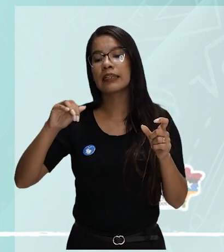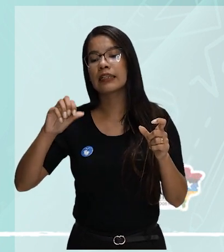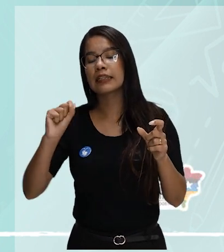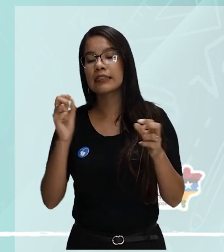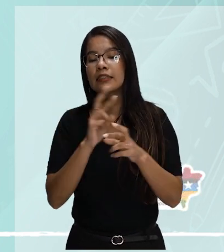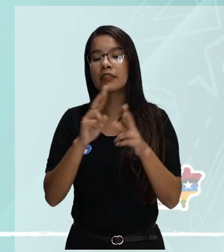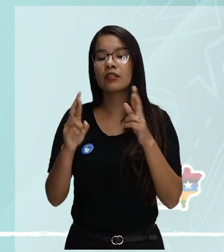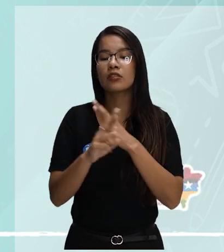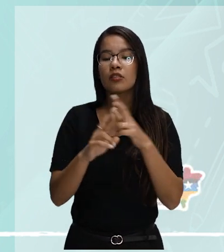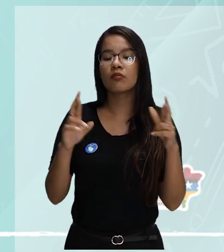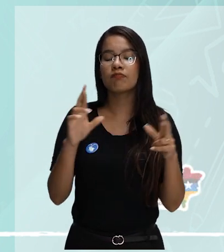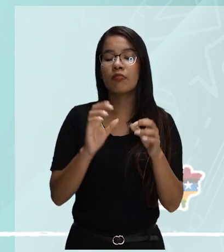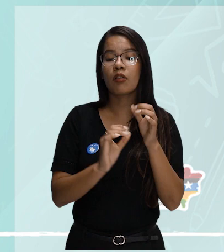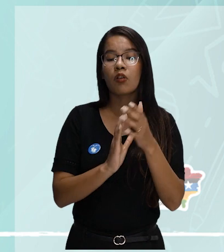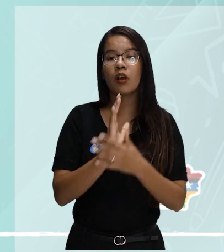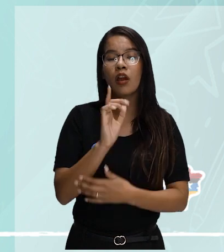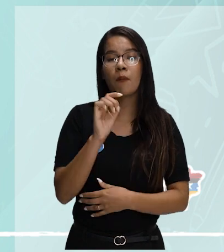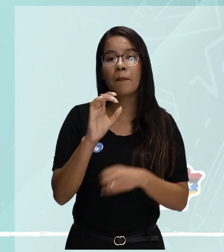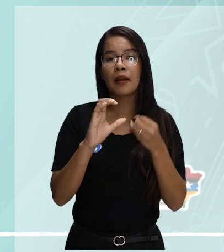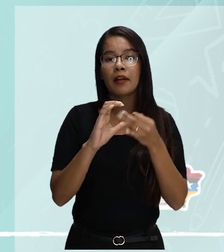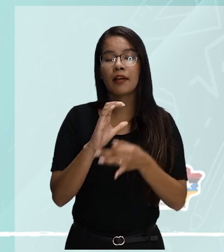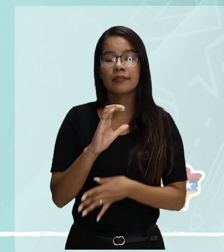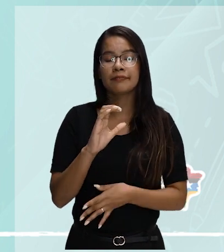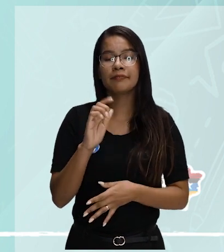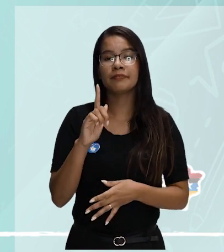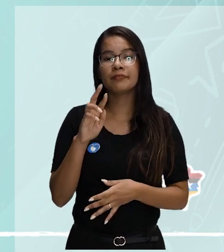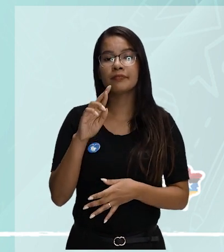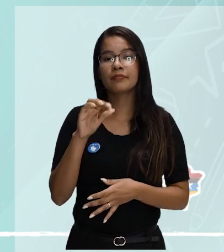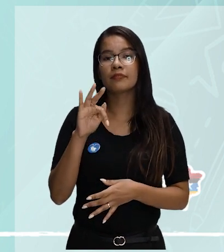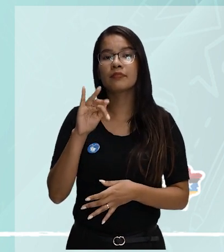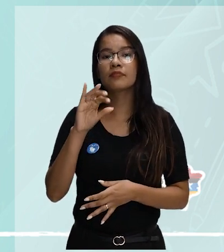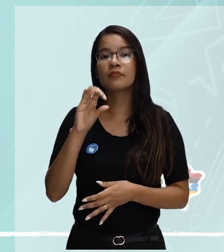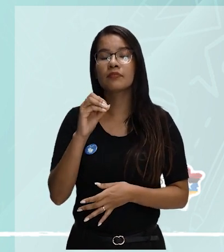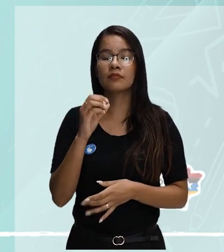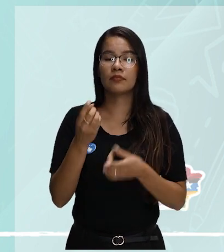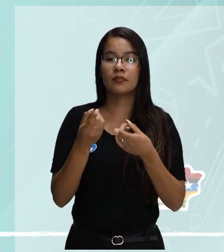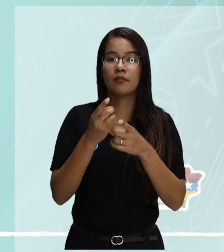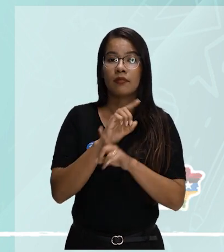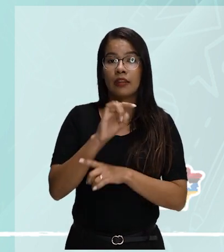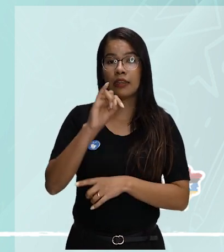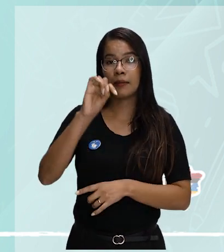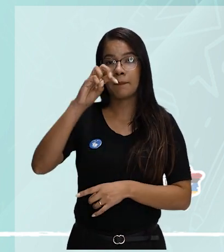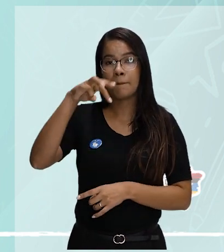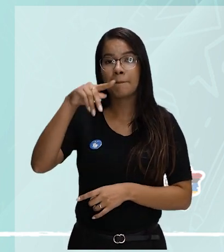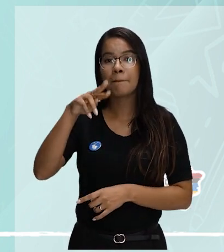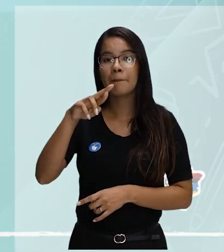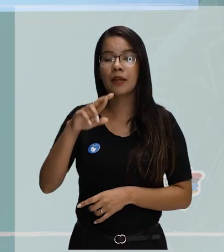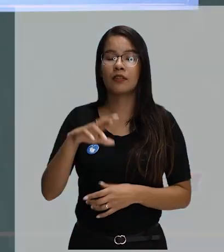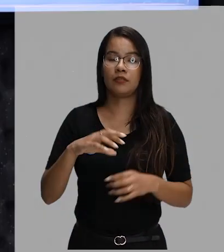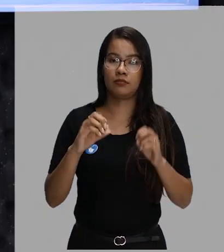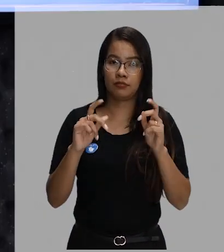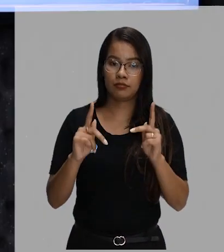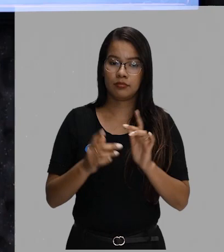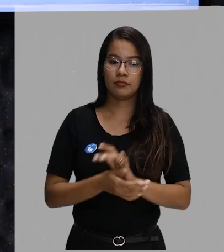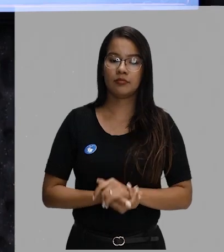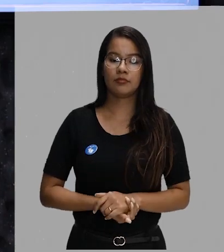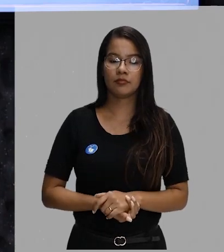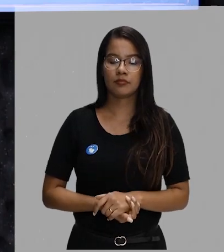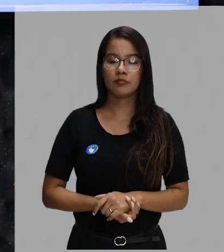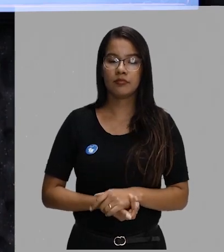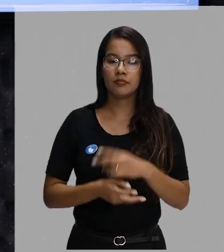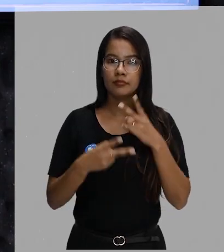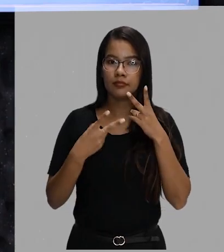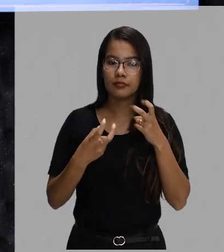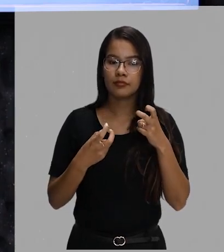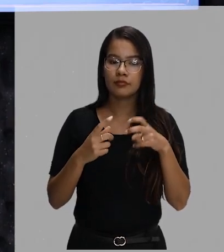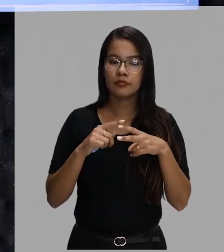aqui. Isso é uma característica do gráfico de uma função ímpar. Ele tem essa característica aí. Ok? Olha